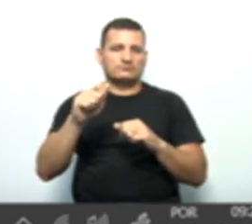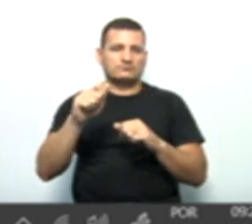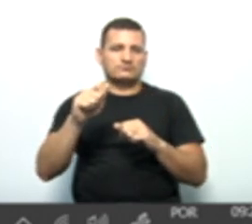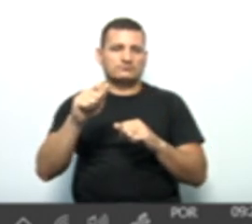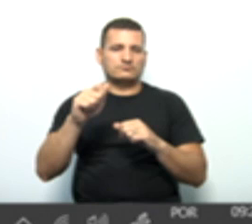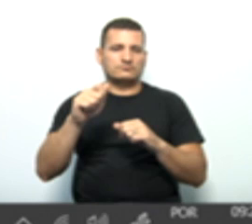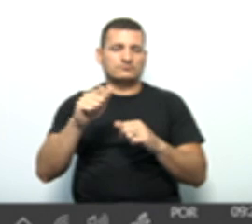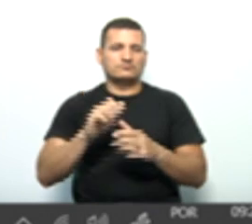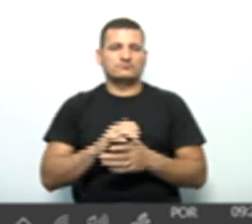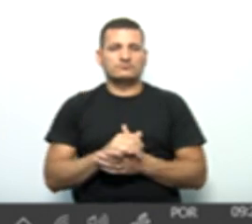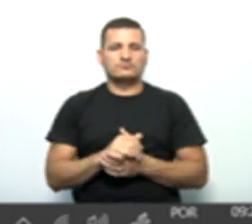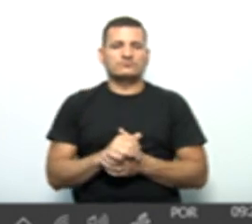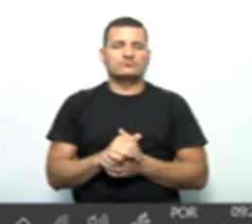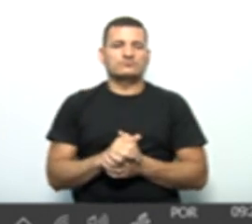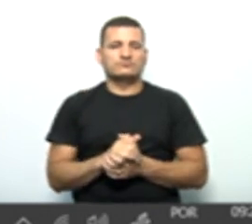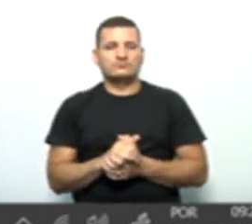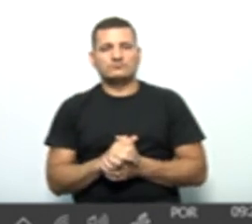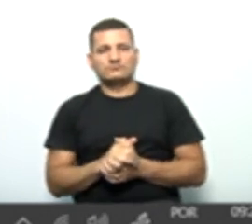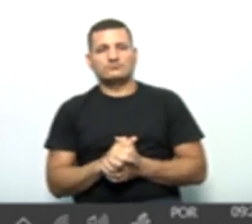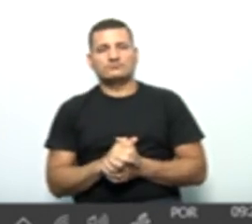E aí.